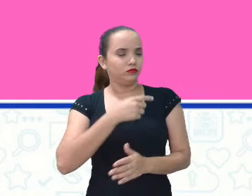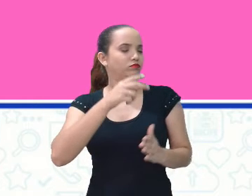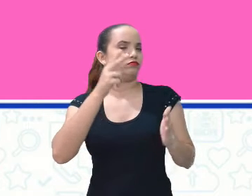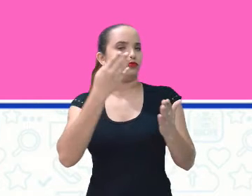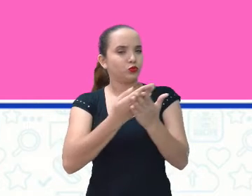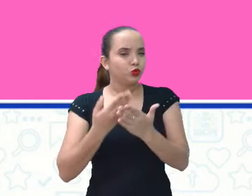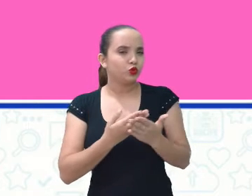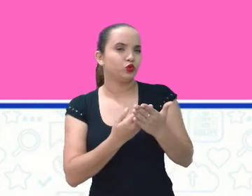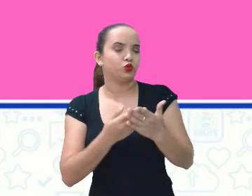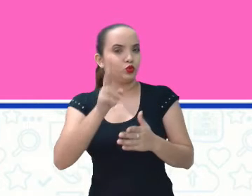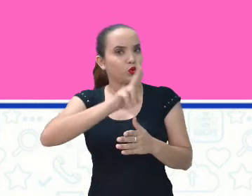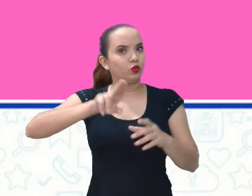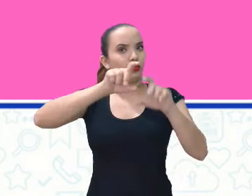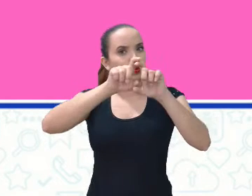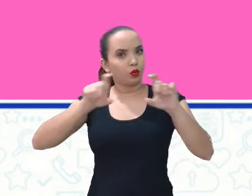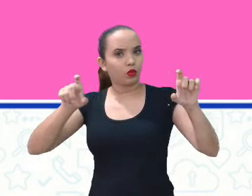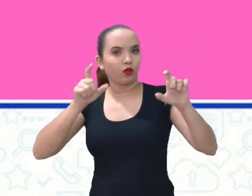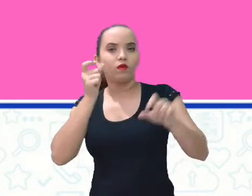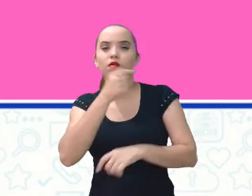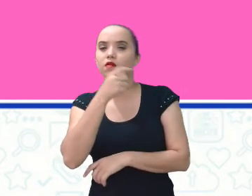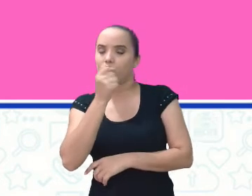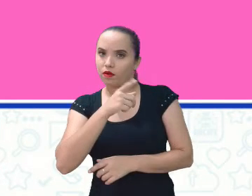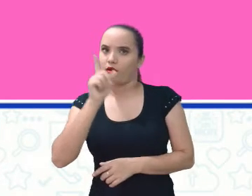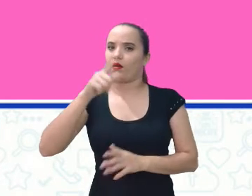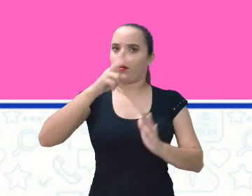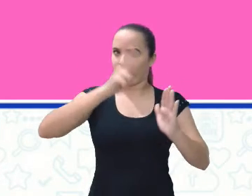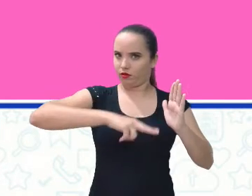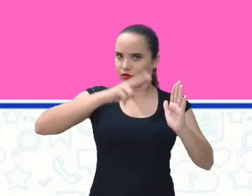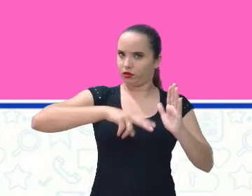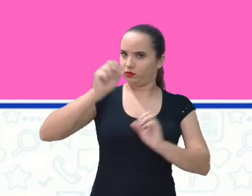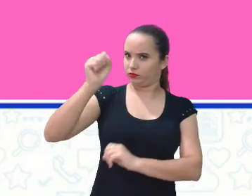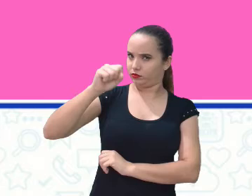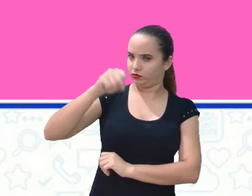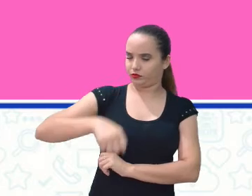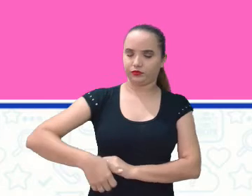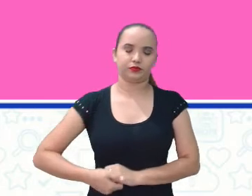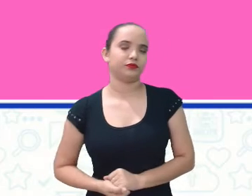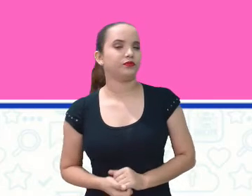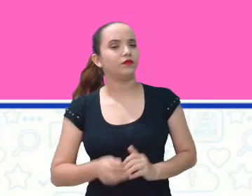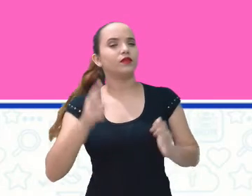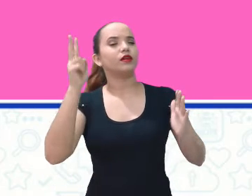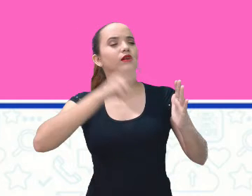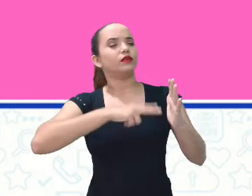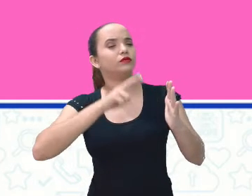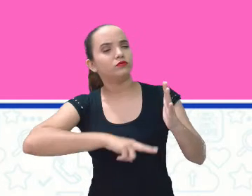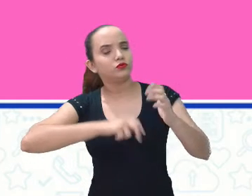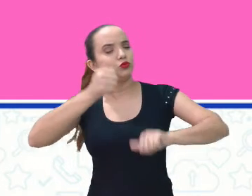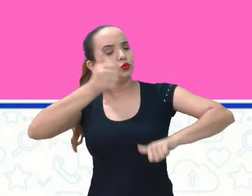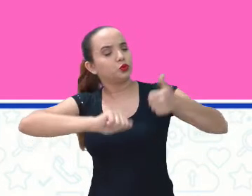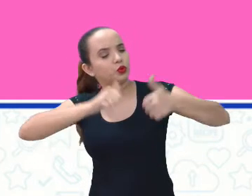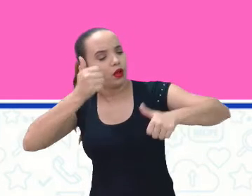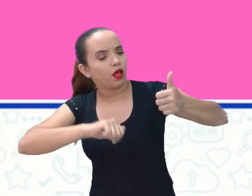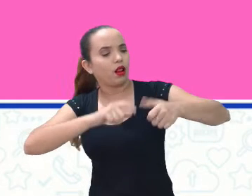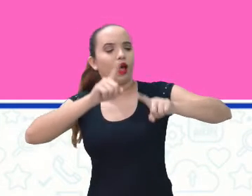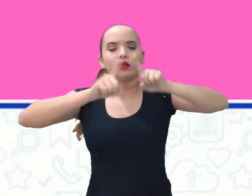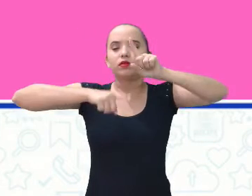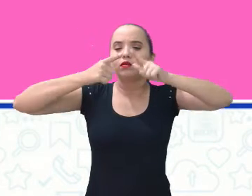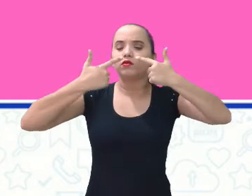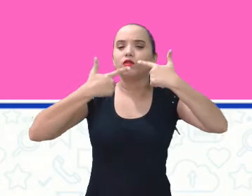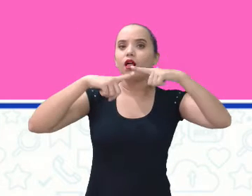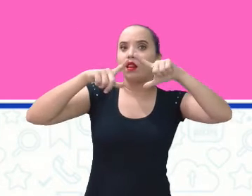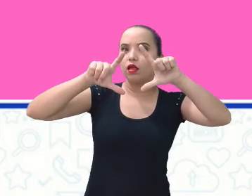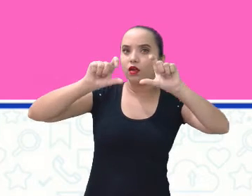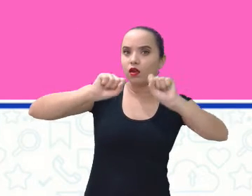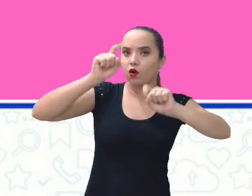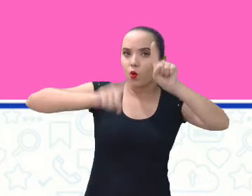tirinhas de humor, é uma aula sobre leitura, tá? Leitura e análise linguística, não é? Isso é